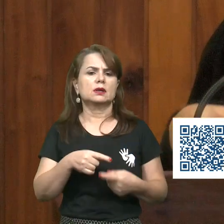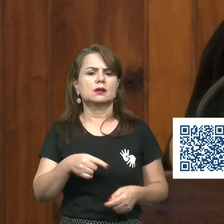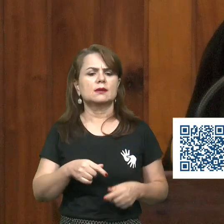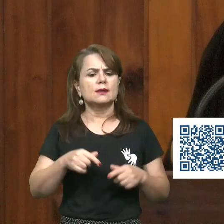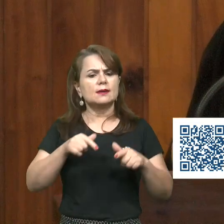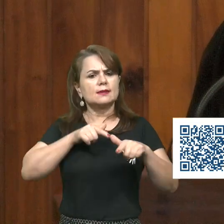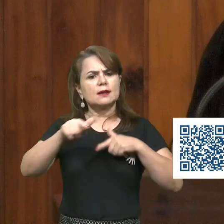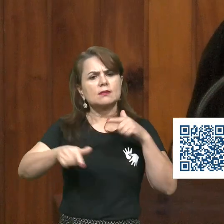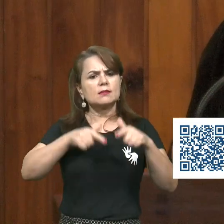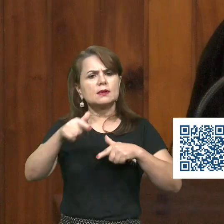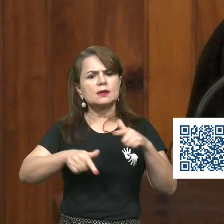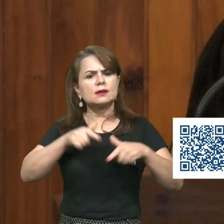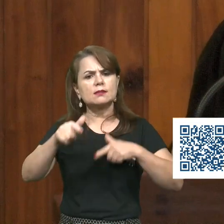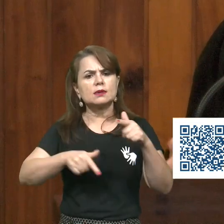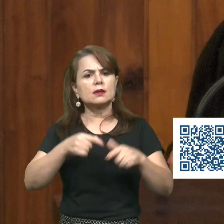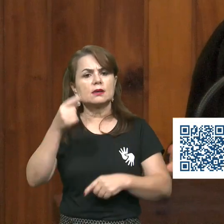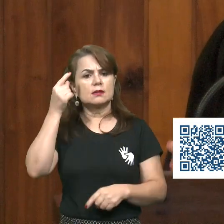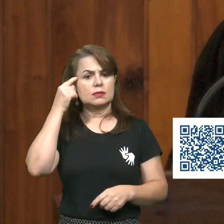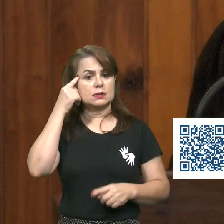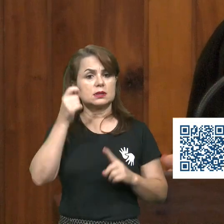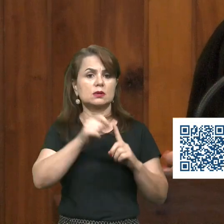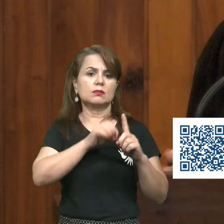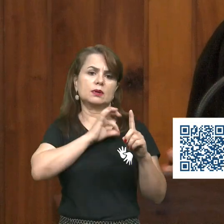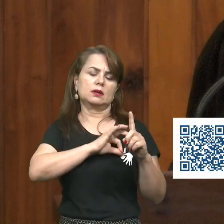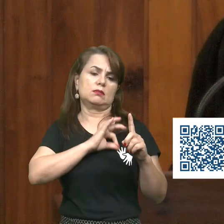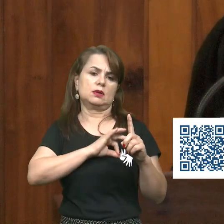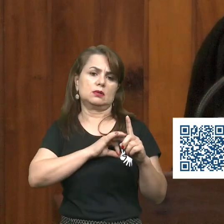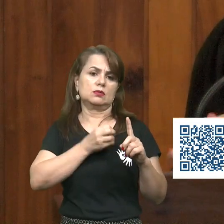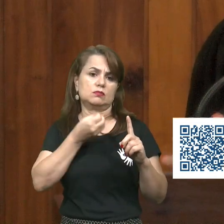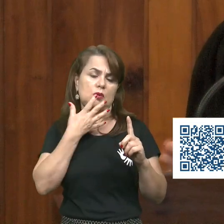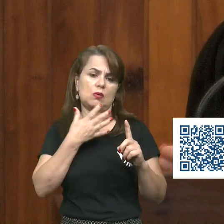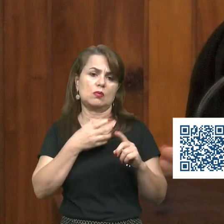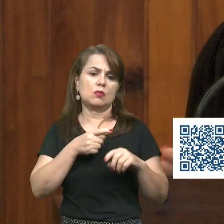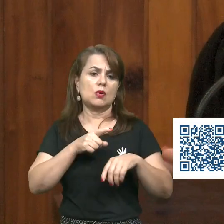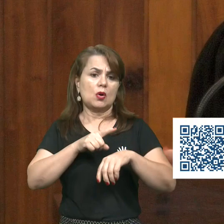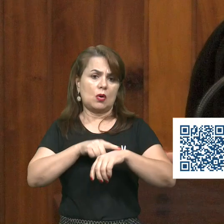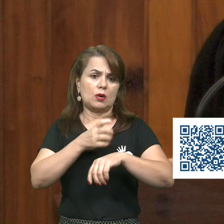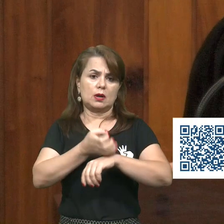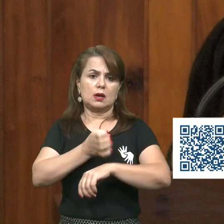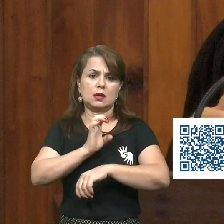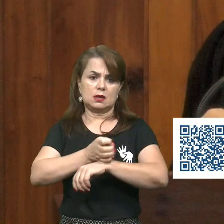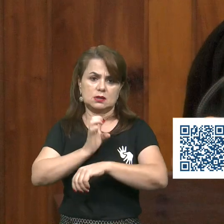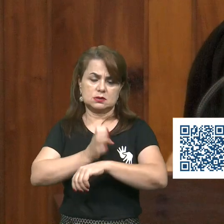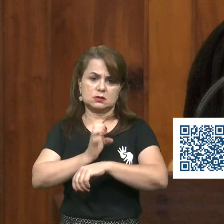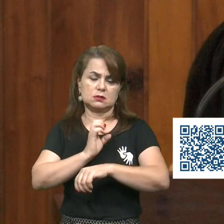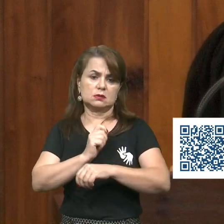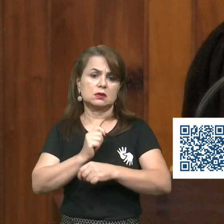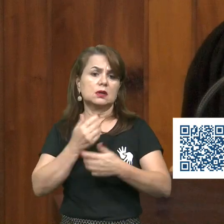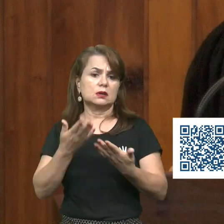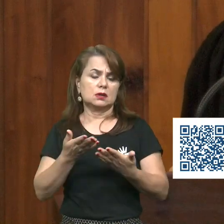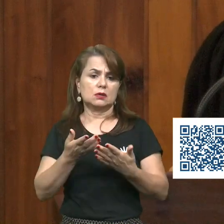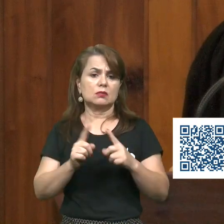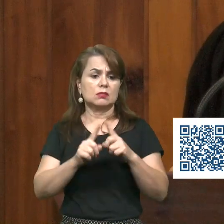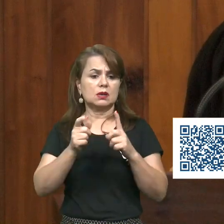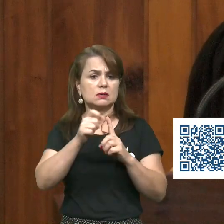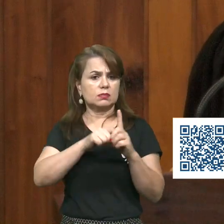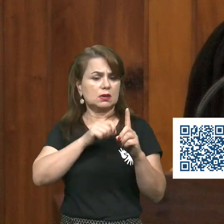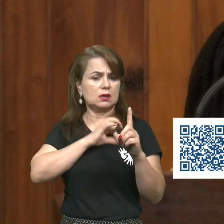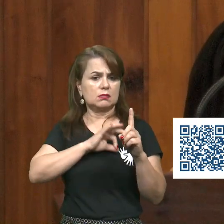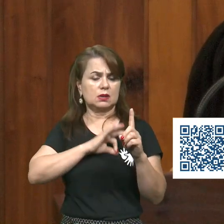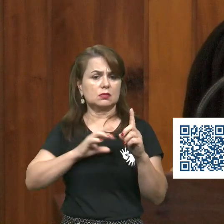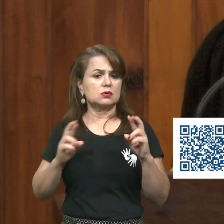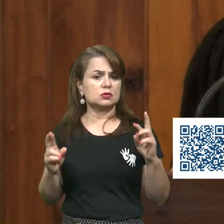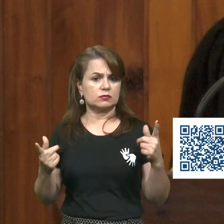remunerado. E eu concordo, hora extra não é salário, mas se foi combinado e se precisa